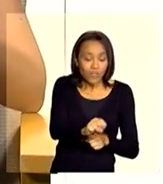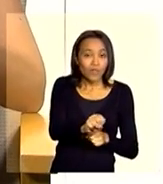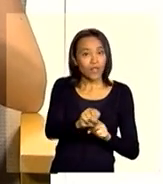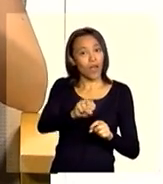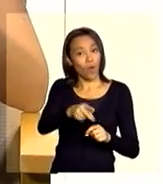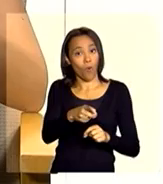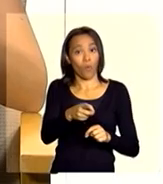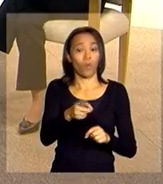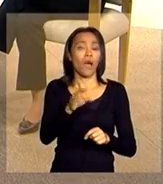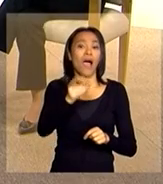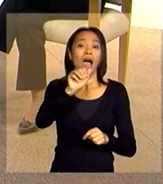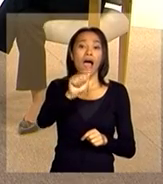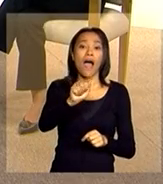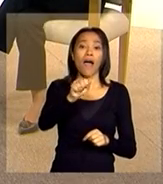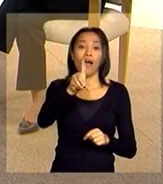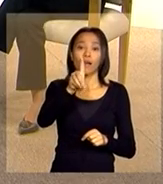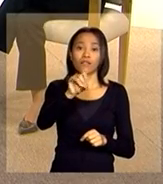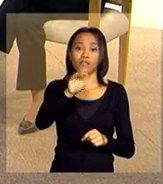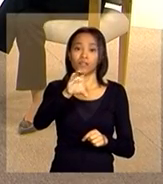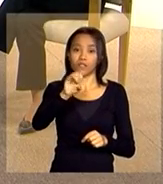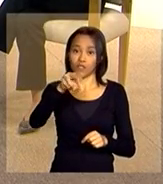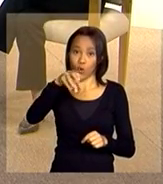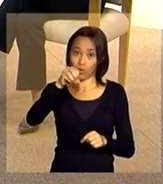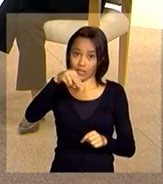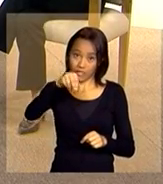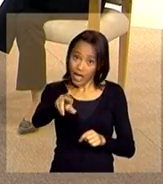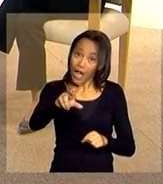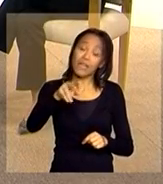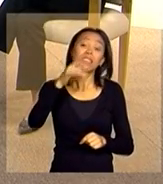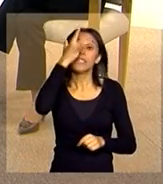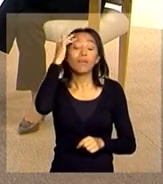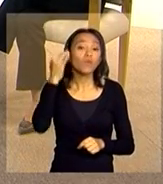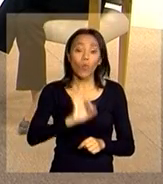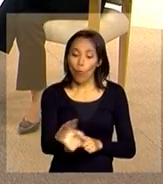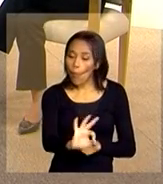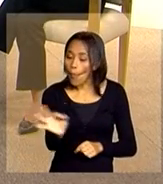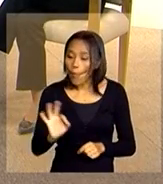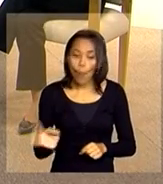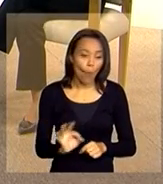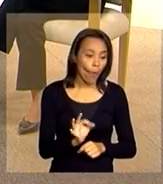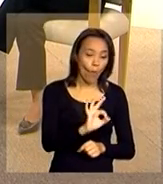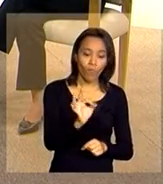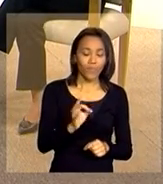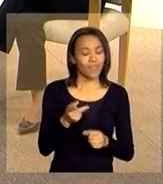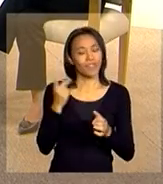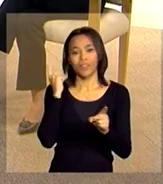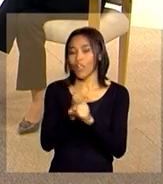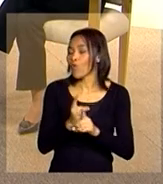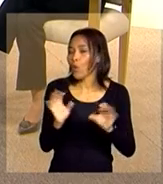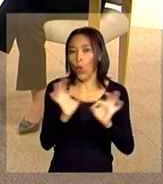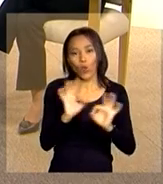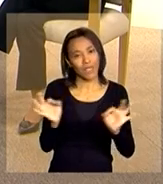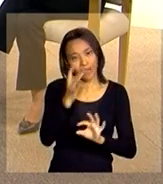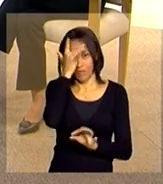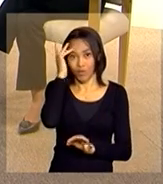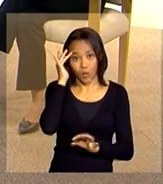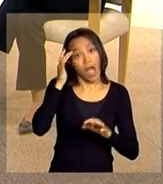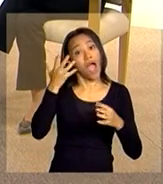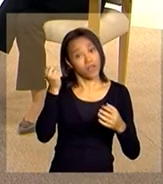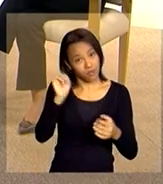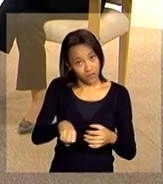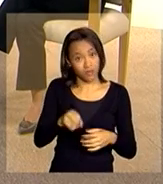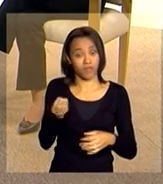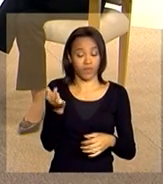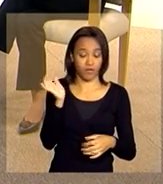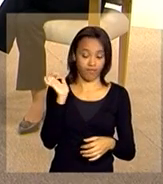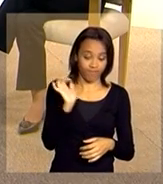adicionar é só para clicar se a pessoa não aparecer Isto é se o sistema falar nenhuma pessoa encontrada Aí sim clica no